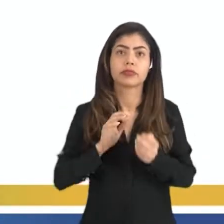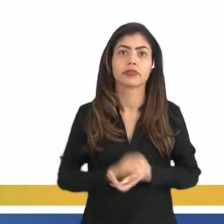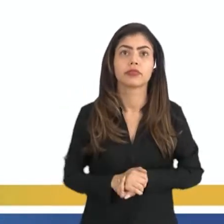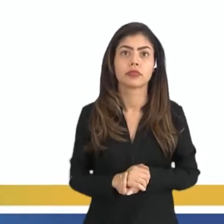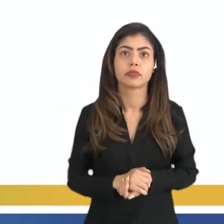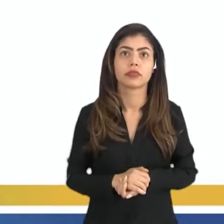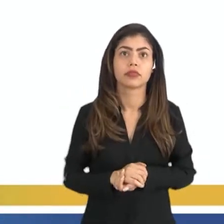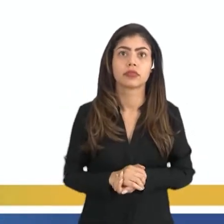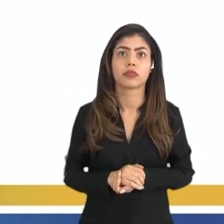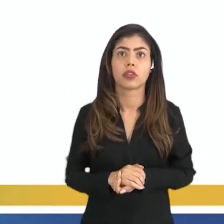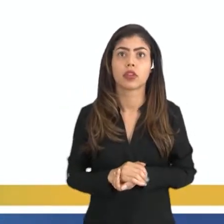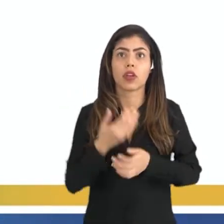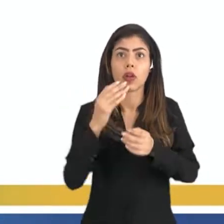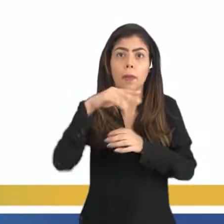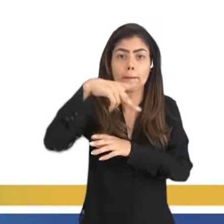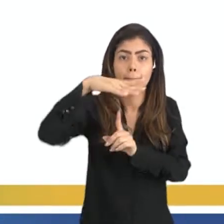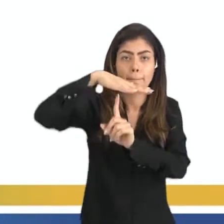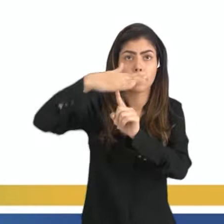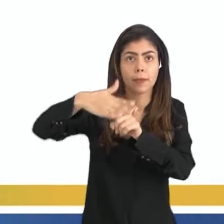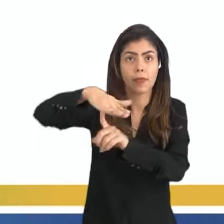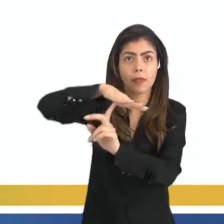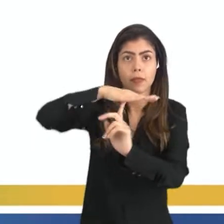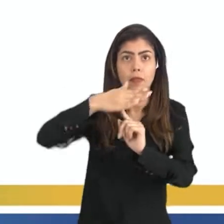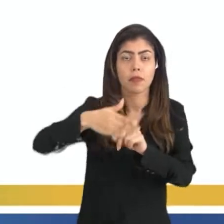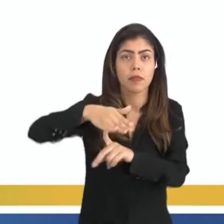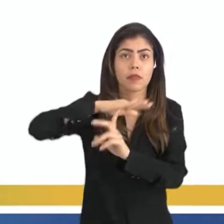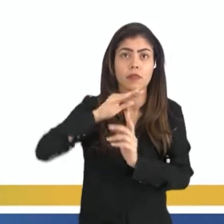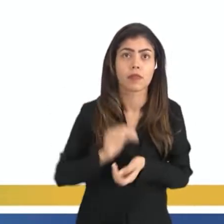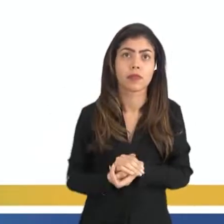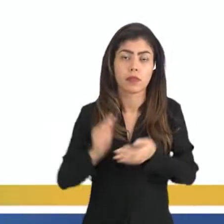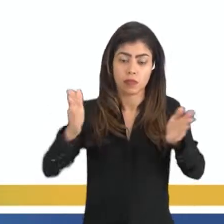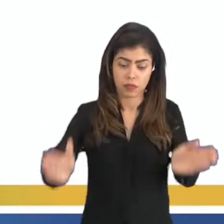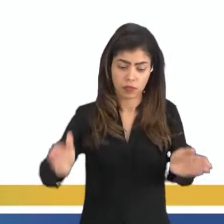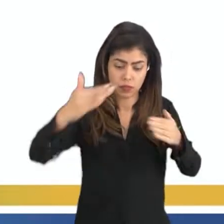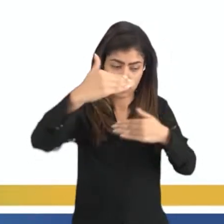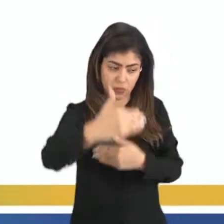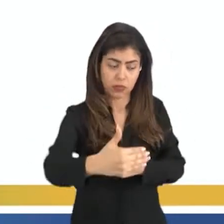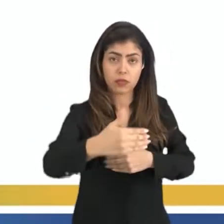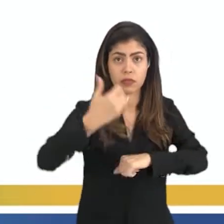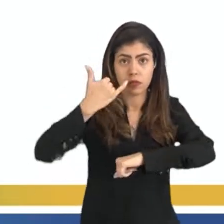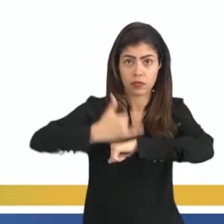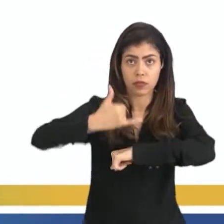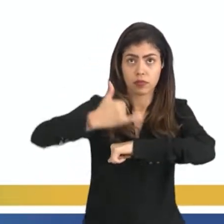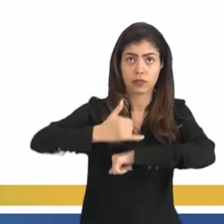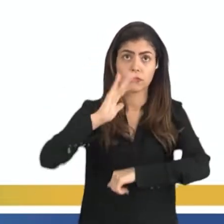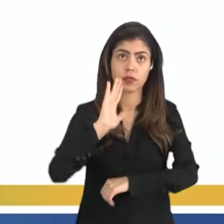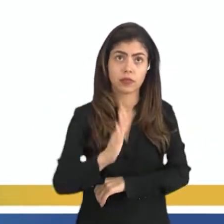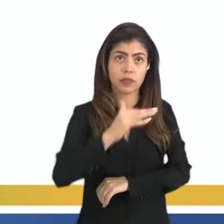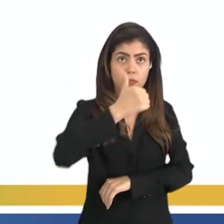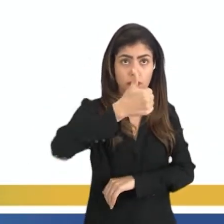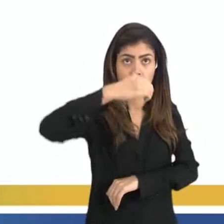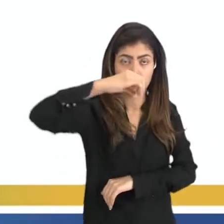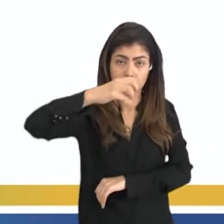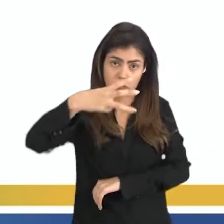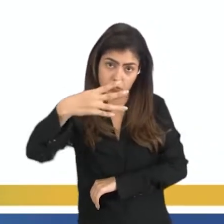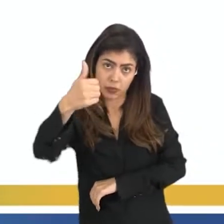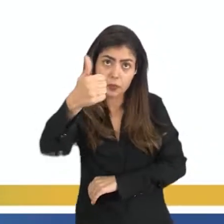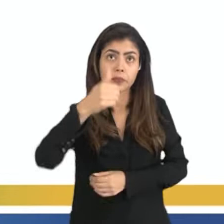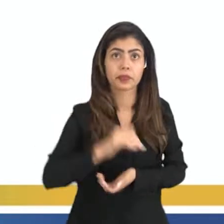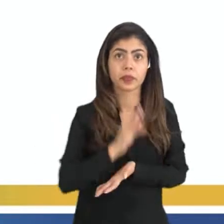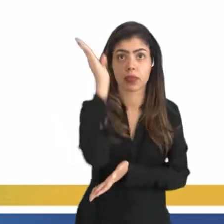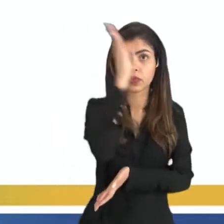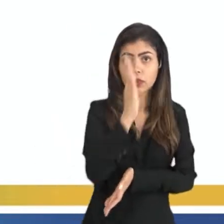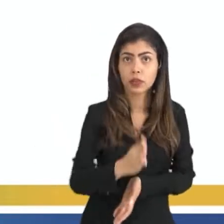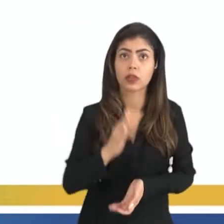Barry com paraquedas embalado em uma caixa de metal. Já em 1931, no Brasil,